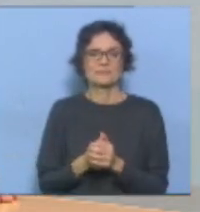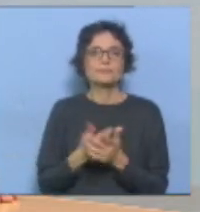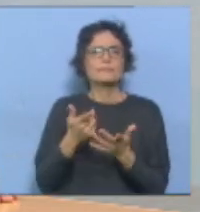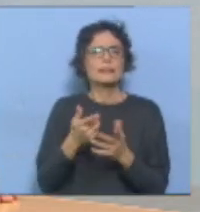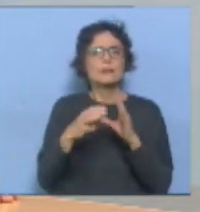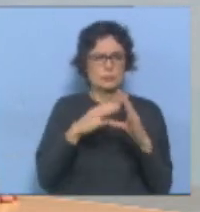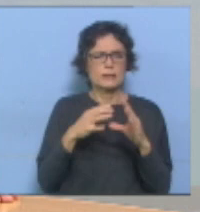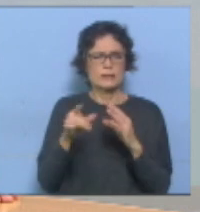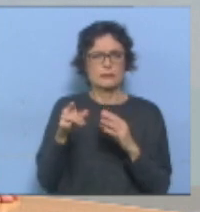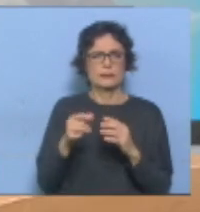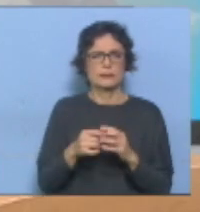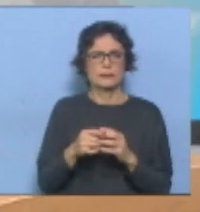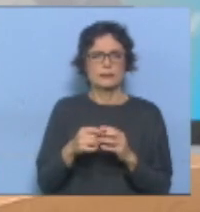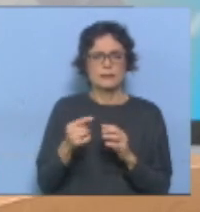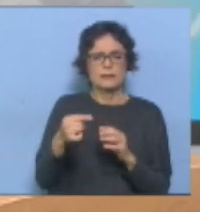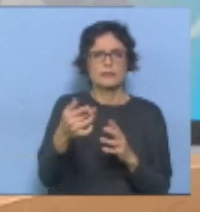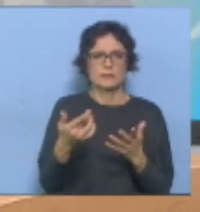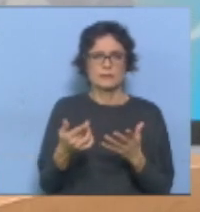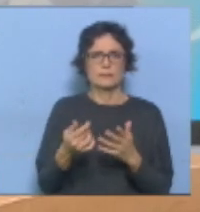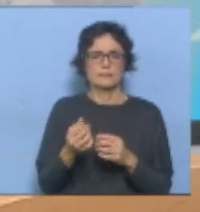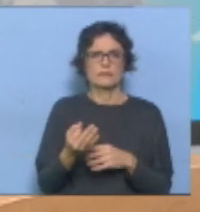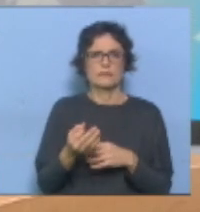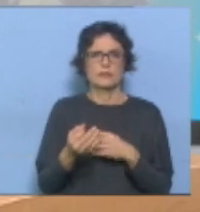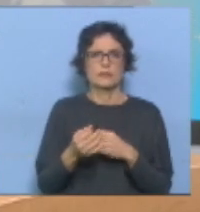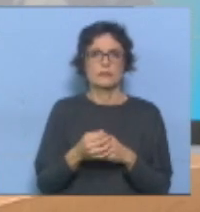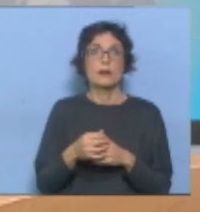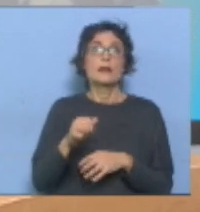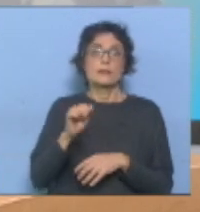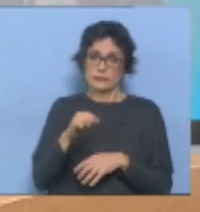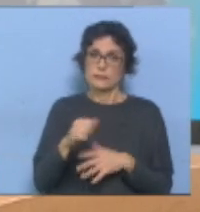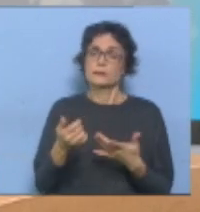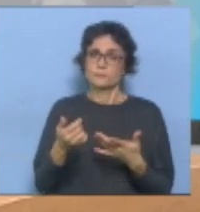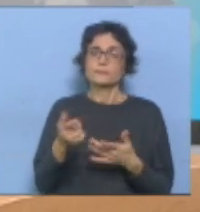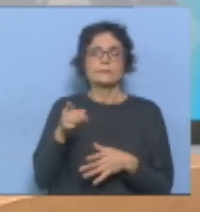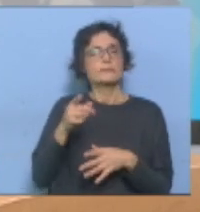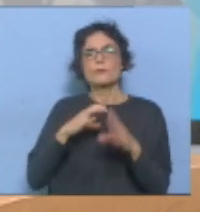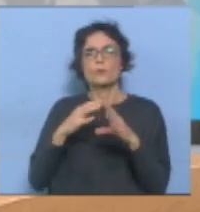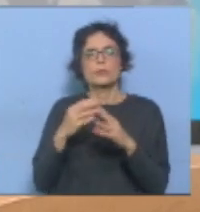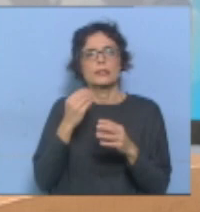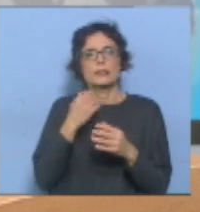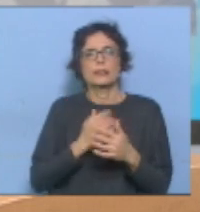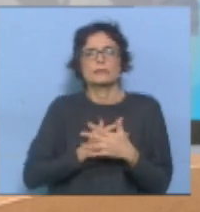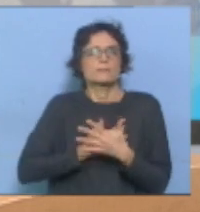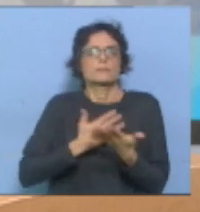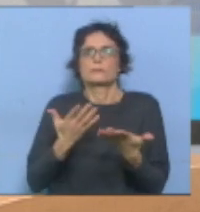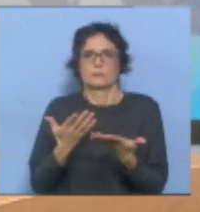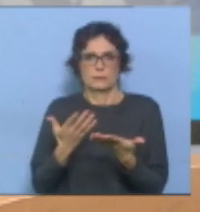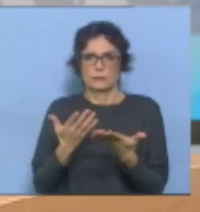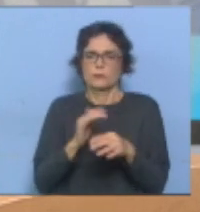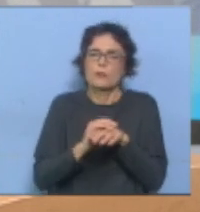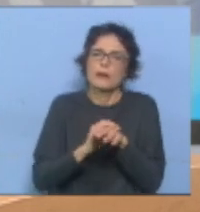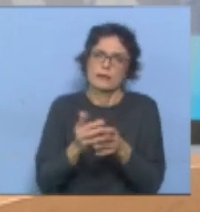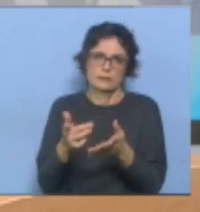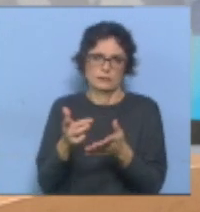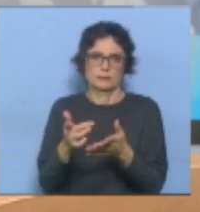nesses gestos? Está. No caso do Bernardo, a força da comunicação dele é muito afetiva. É muito, muito afetiva. E